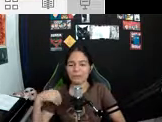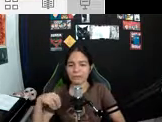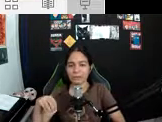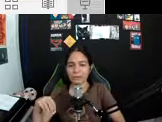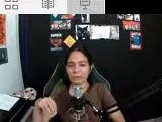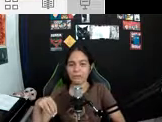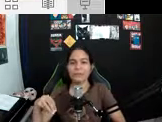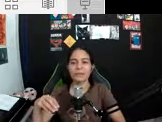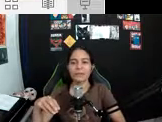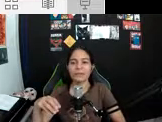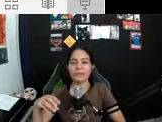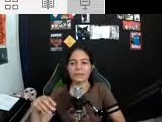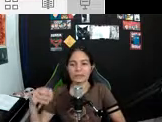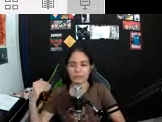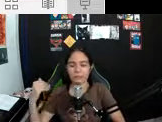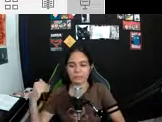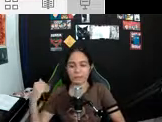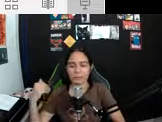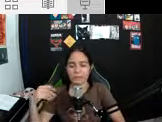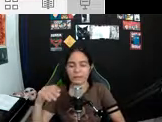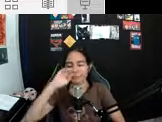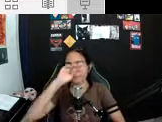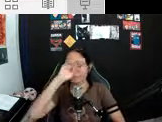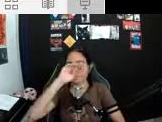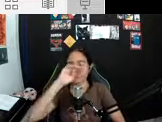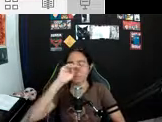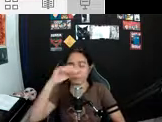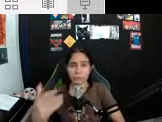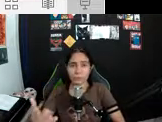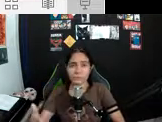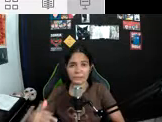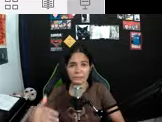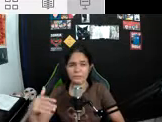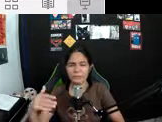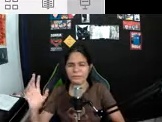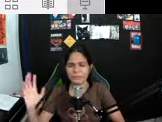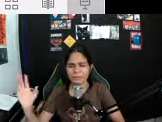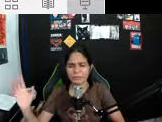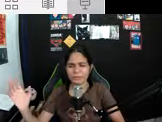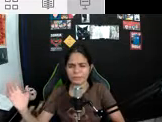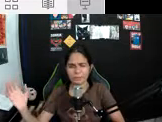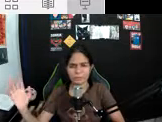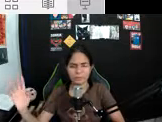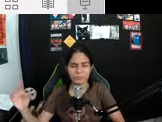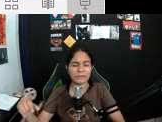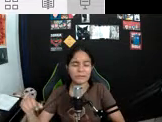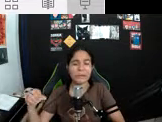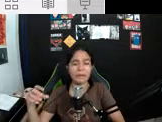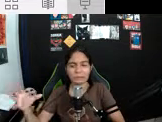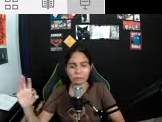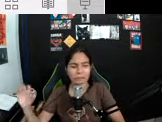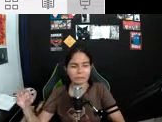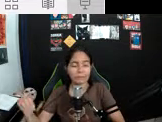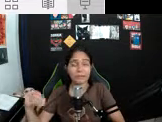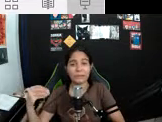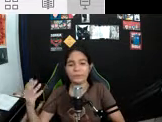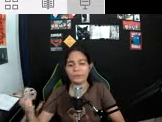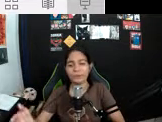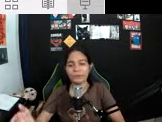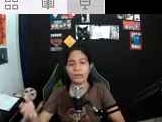né, naquela situação que a gente teve esse ano, há pouco tempo, há poucas semanas, não sei se já passou mais de 2 meses, mas há